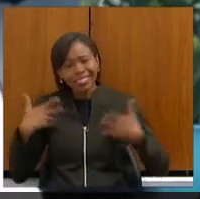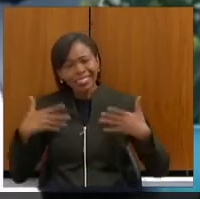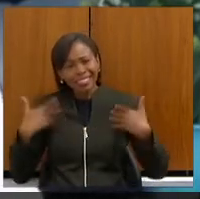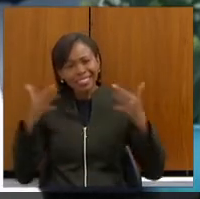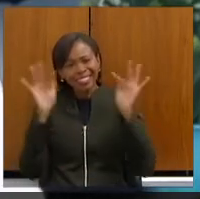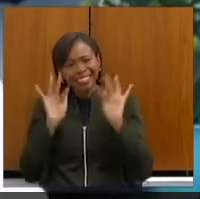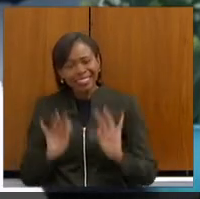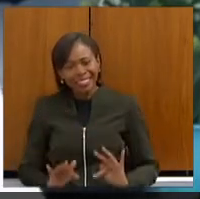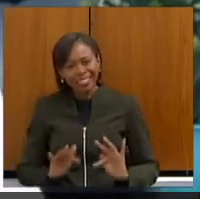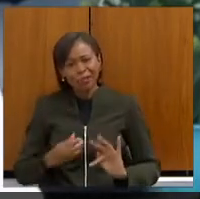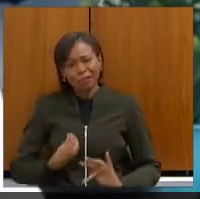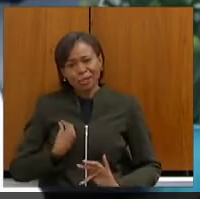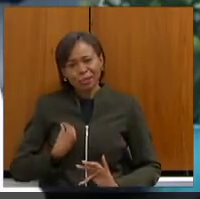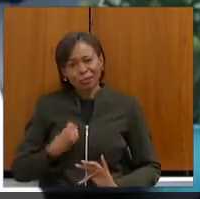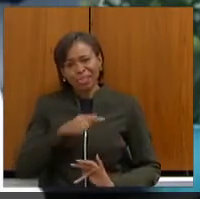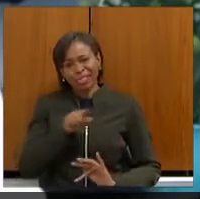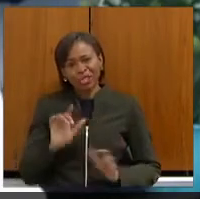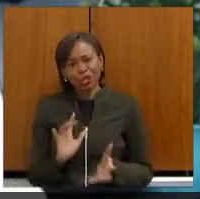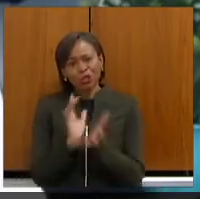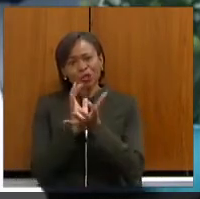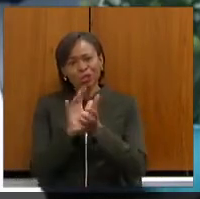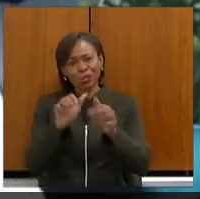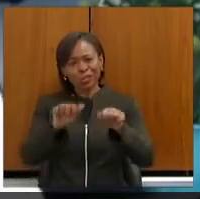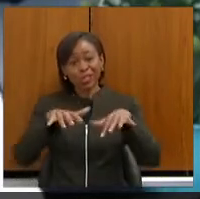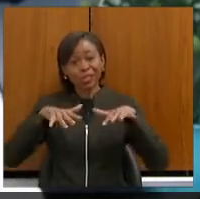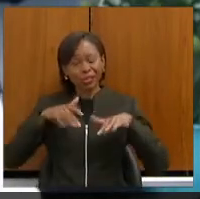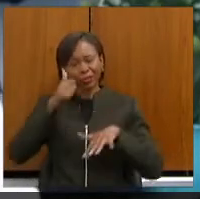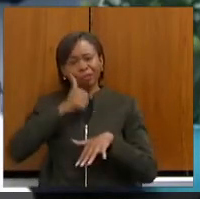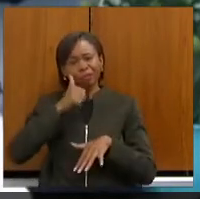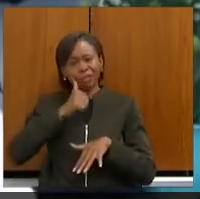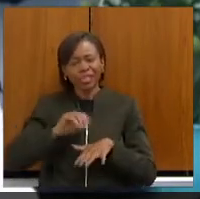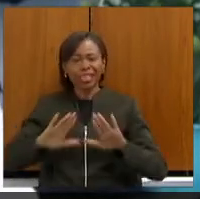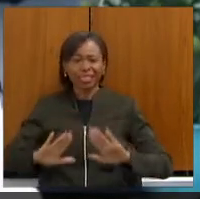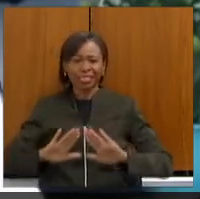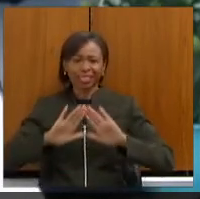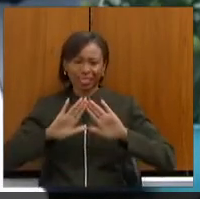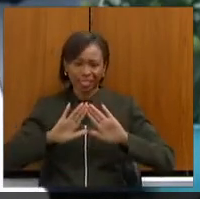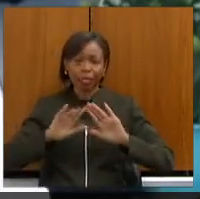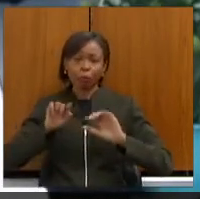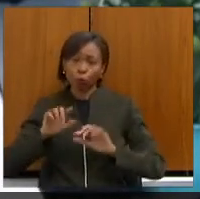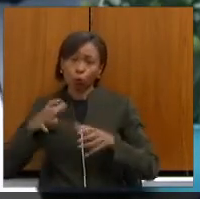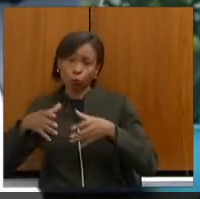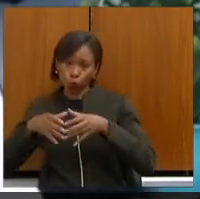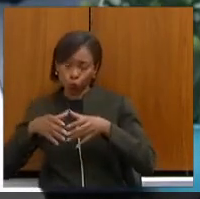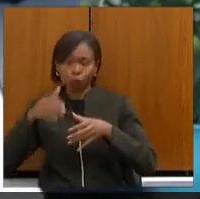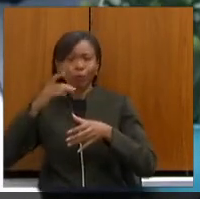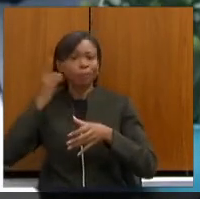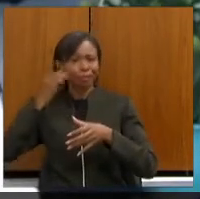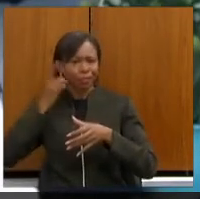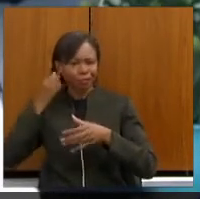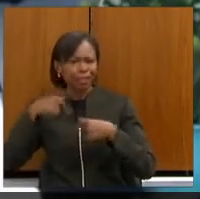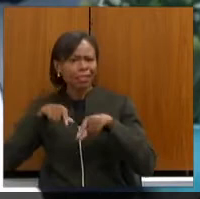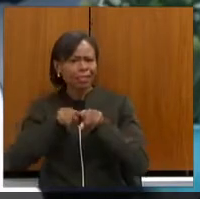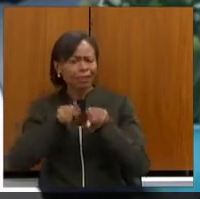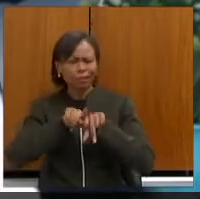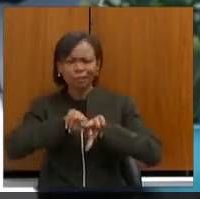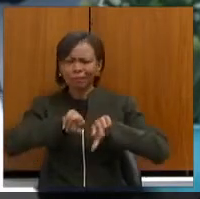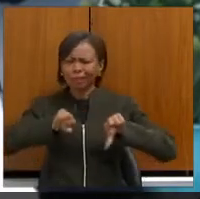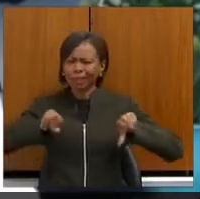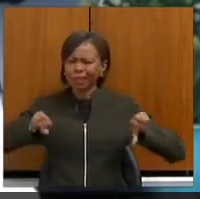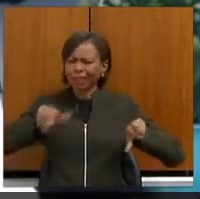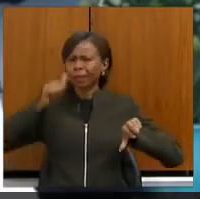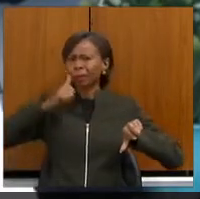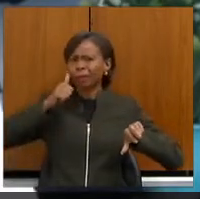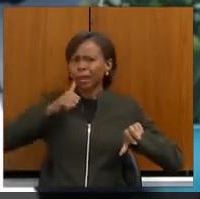mulherada hoje aqui na Assembleia Legislativa de Minas não apenas com as nossas parlamentares mas também com tantas mulheres